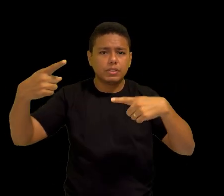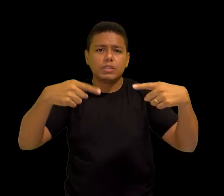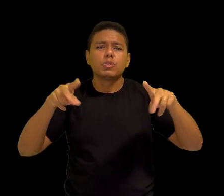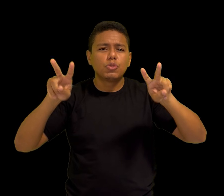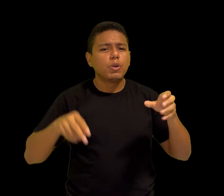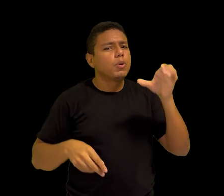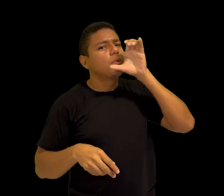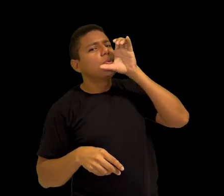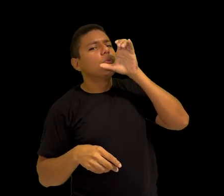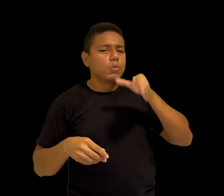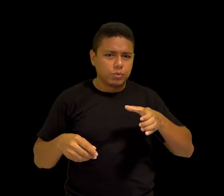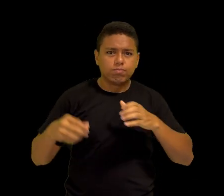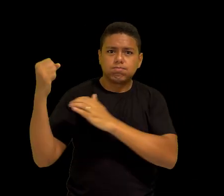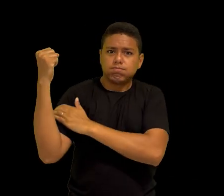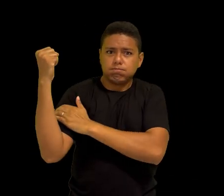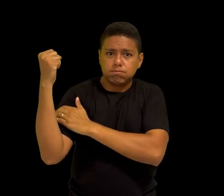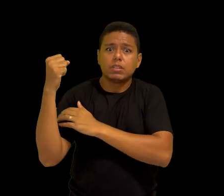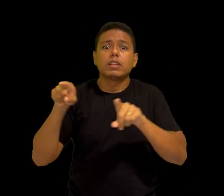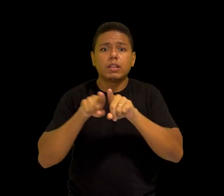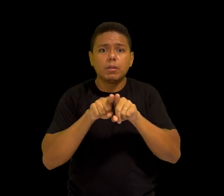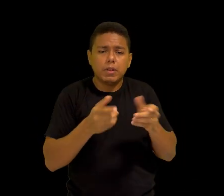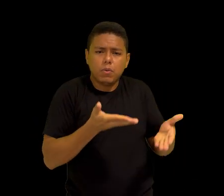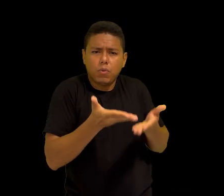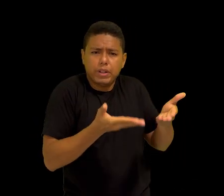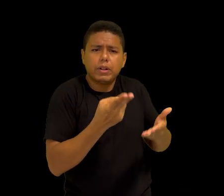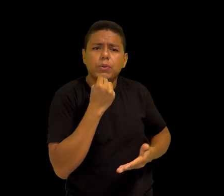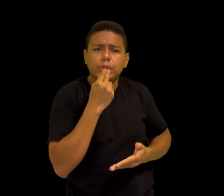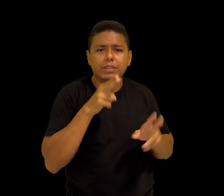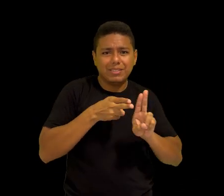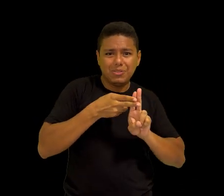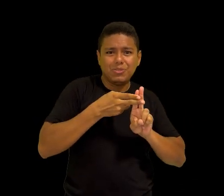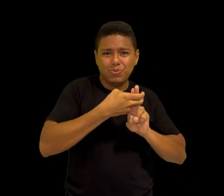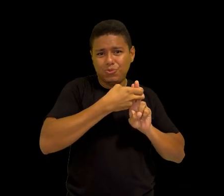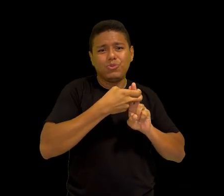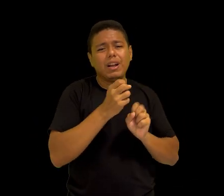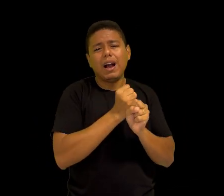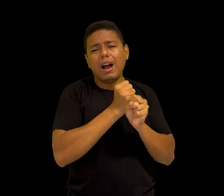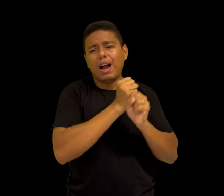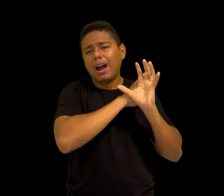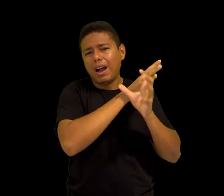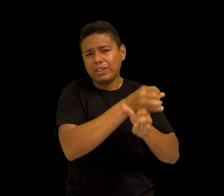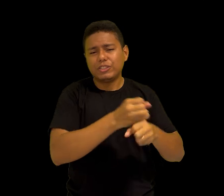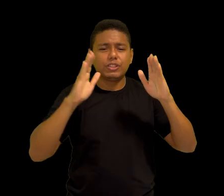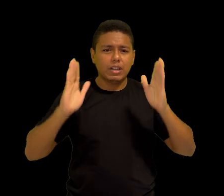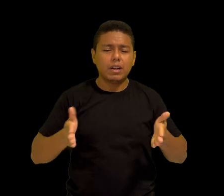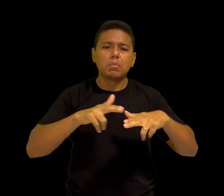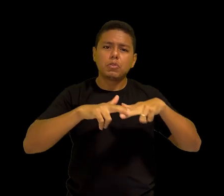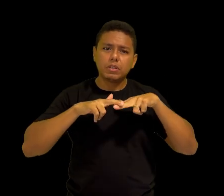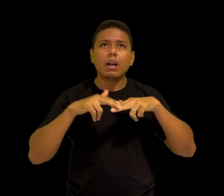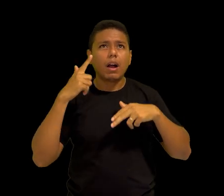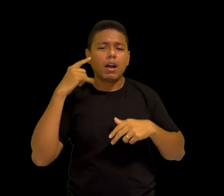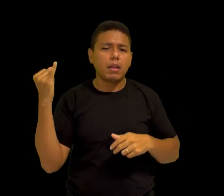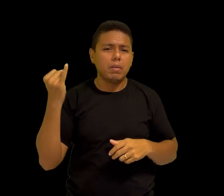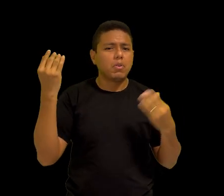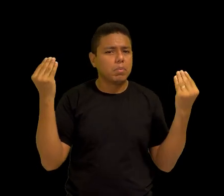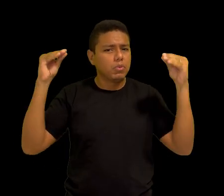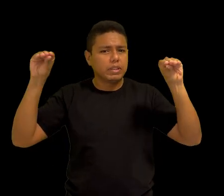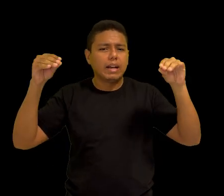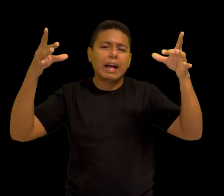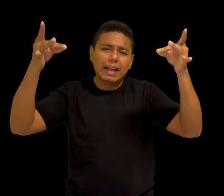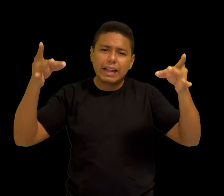suplementação profilática, de cuidado nutricional no Sistema Único de Saúde há muitos anos. Então, achei que era muito importante trazer mais